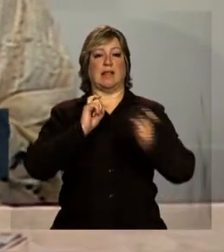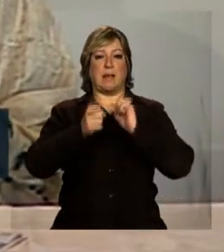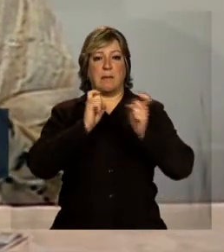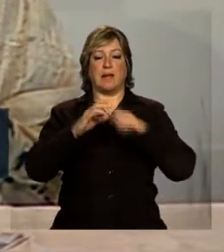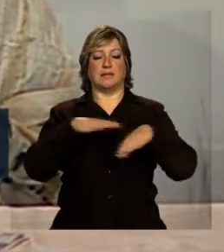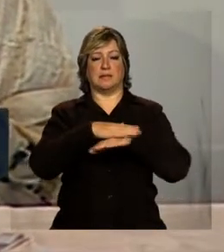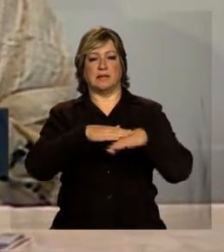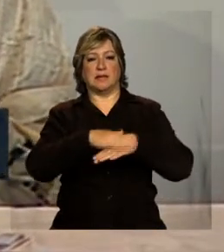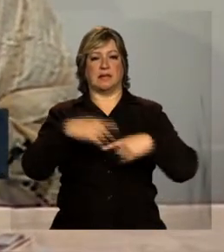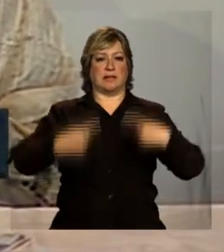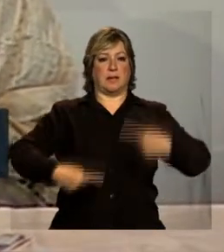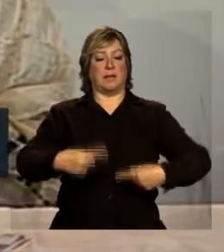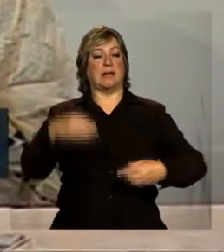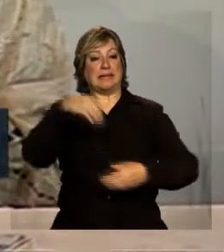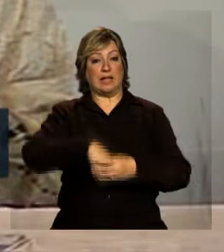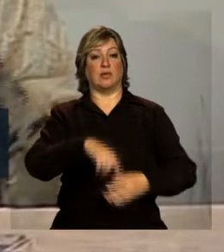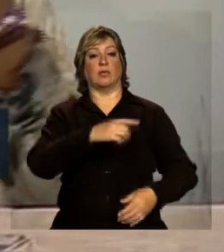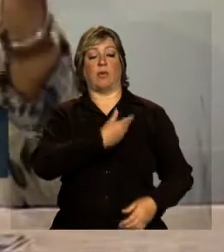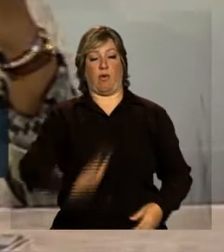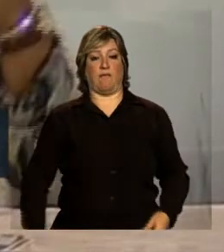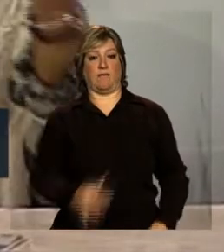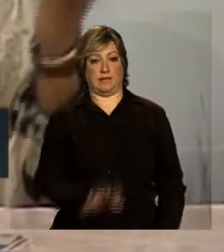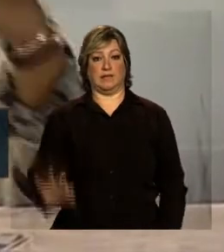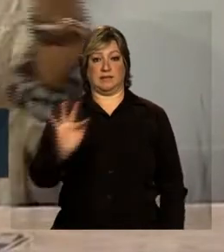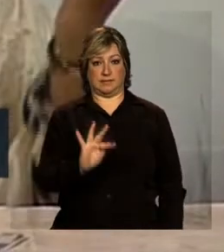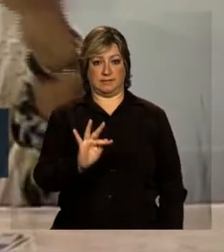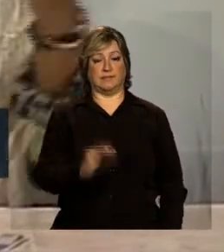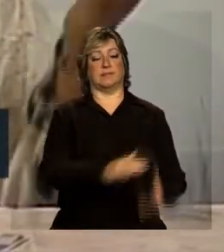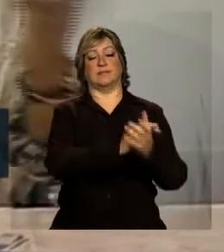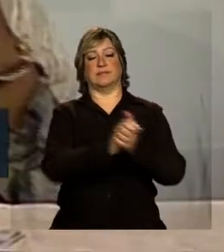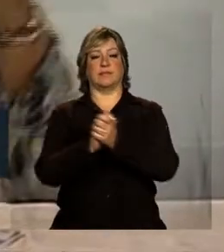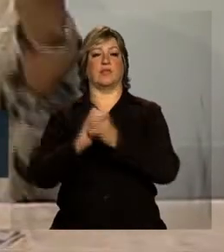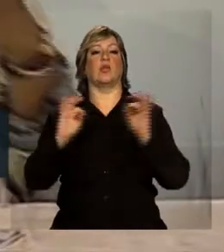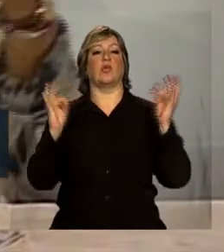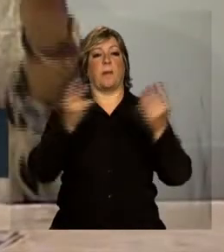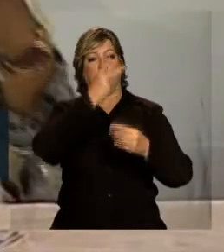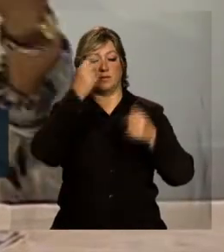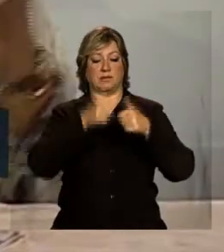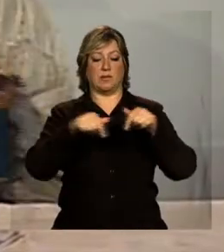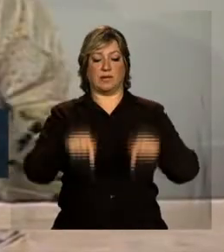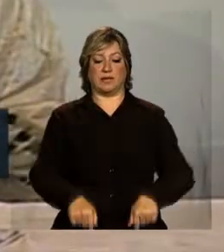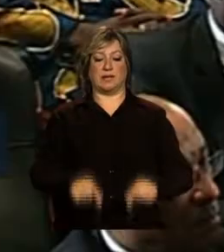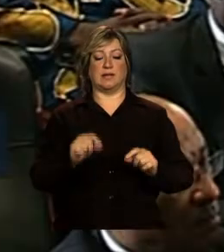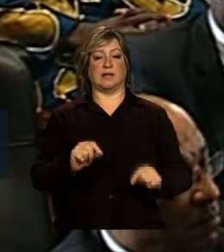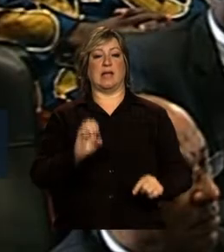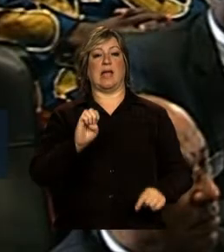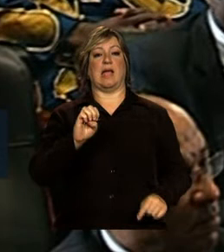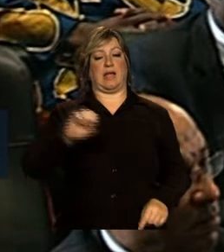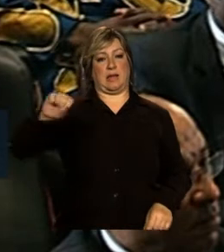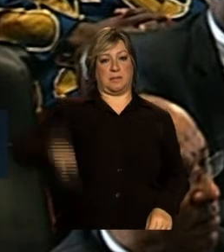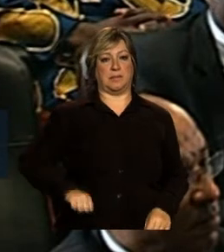questão dentro do governo federal. A saudação a todas as pessoas que aqui se encontram, os